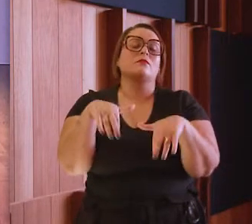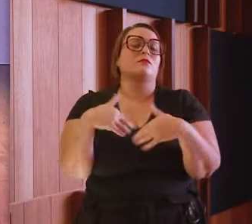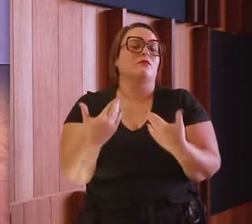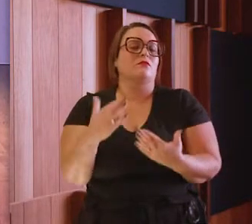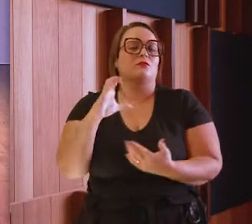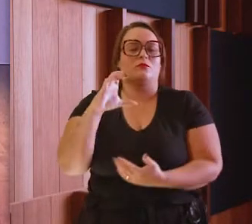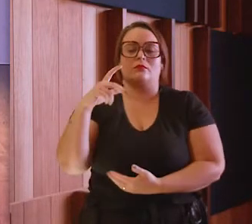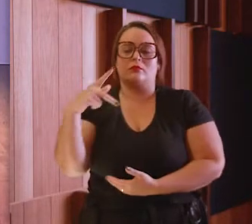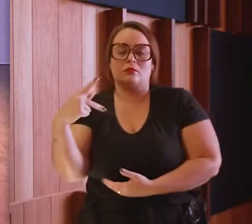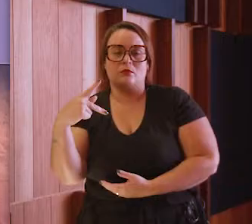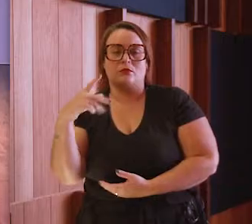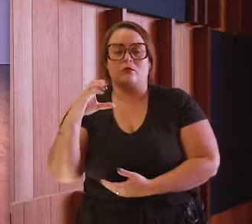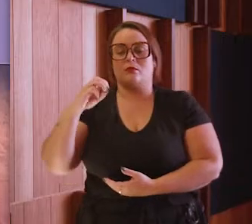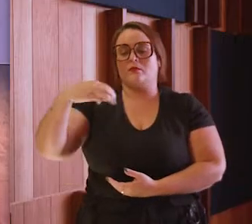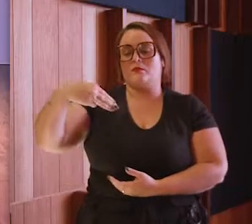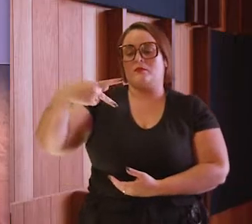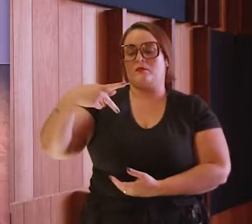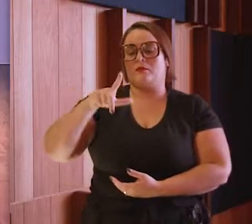do planejamento.